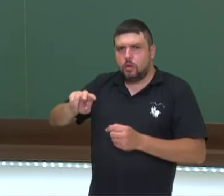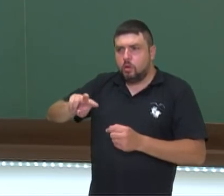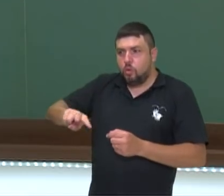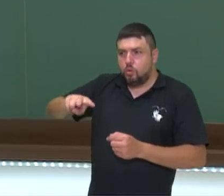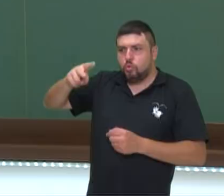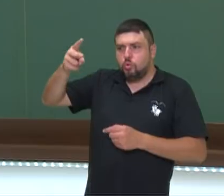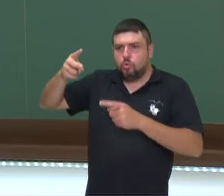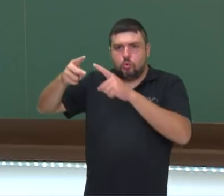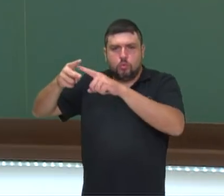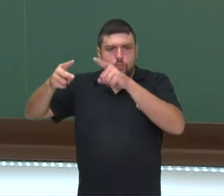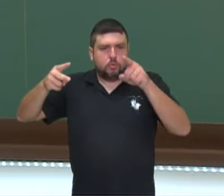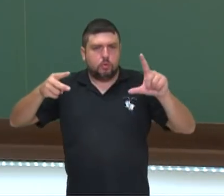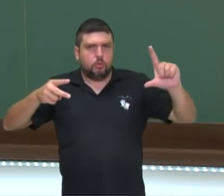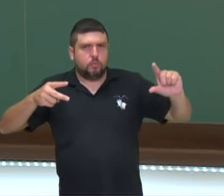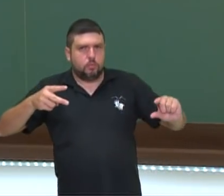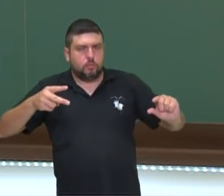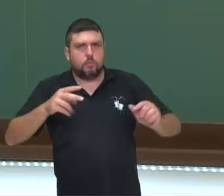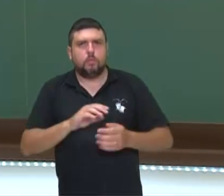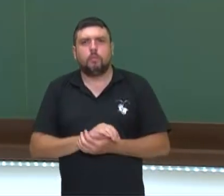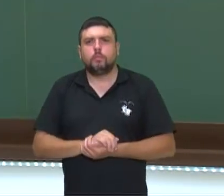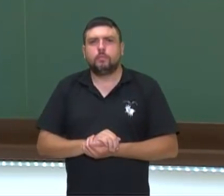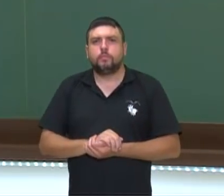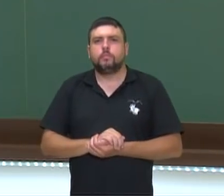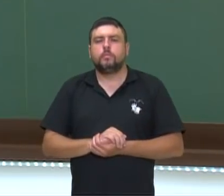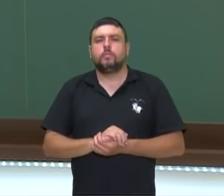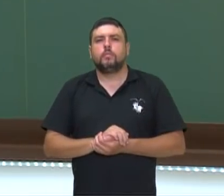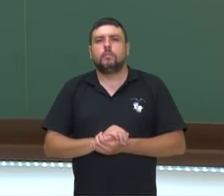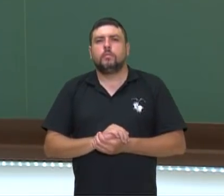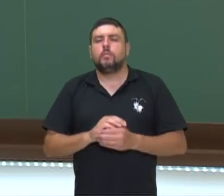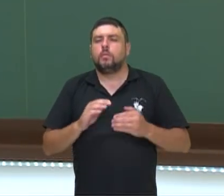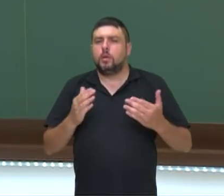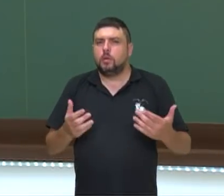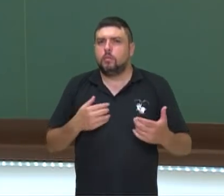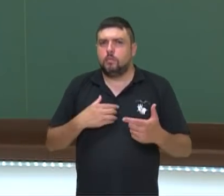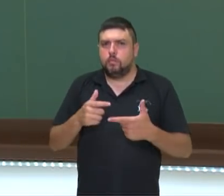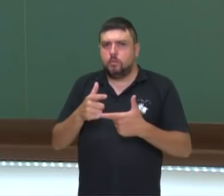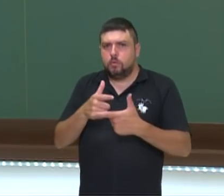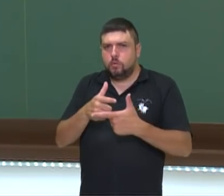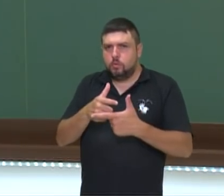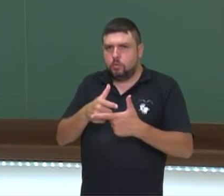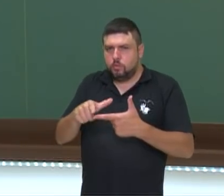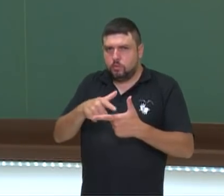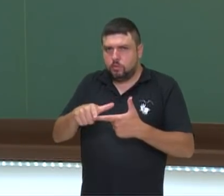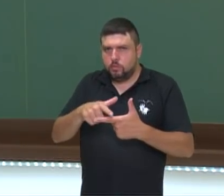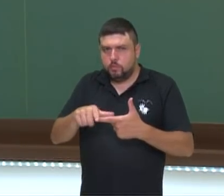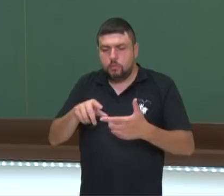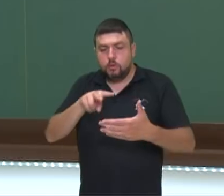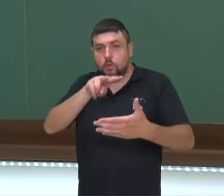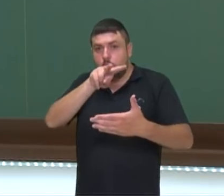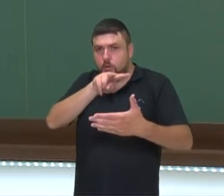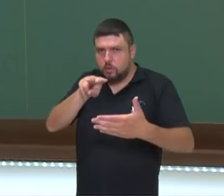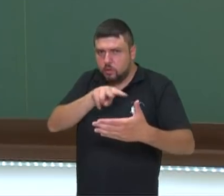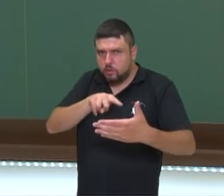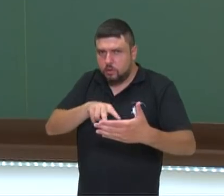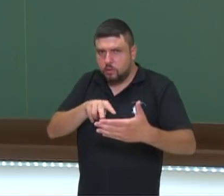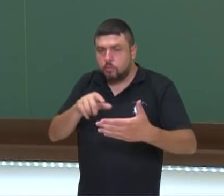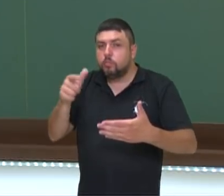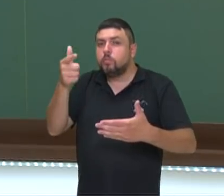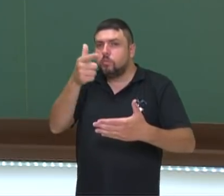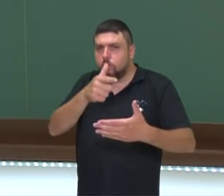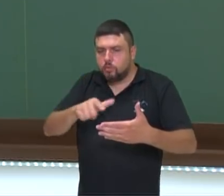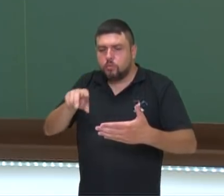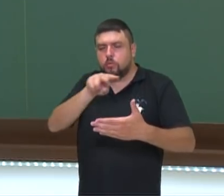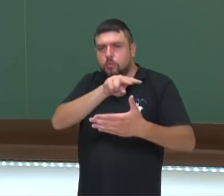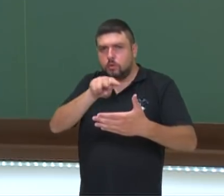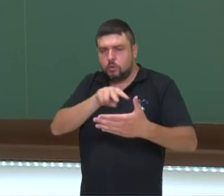Então, eu sempre digo, quando a gente tiver um problema, além de ler ele mais do que uma vez, o ideal é sempre a gente